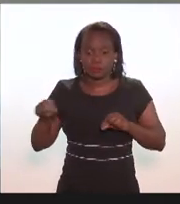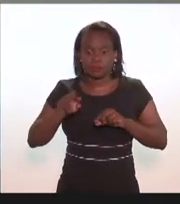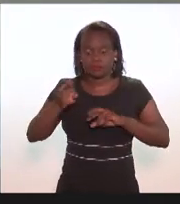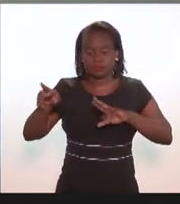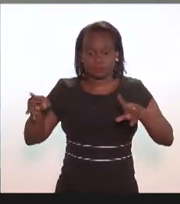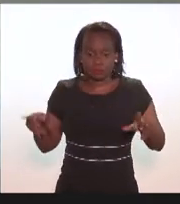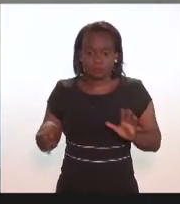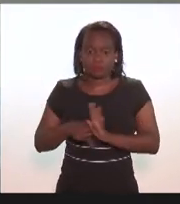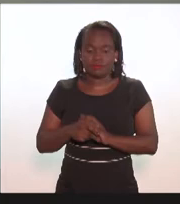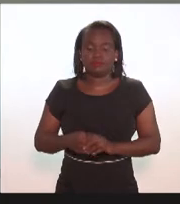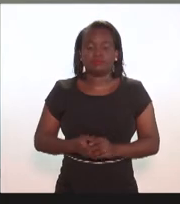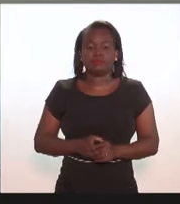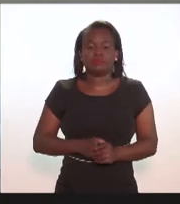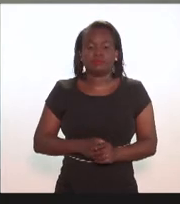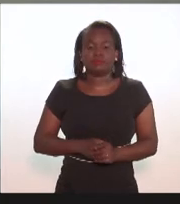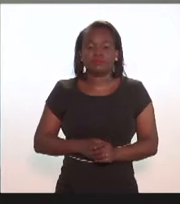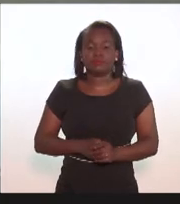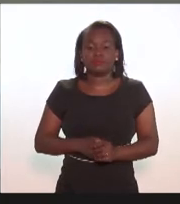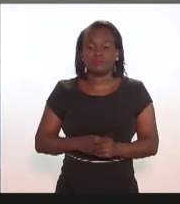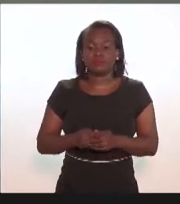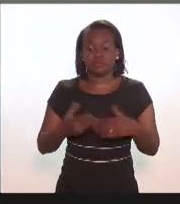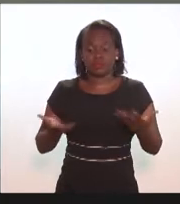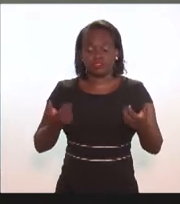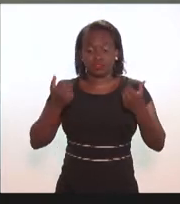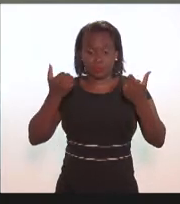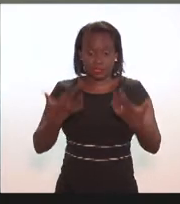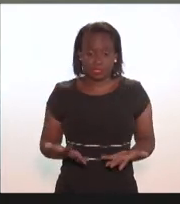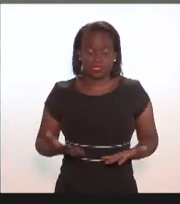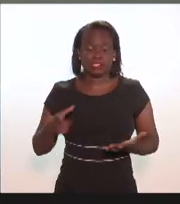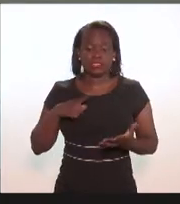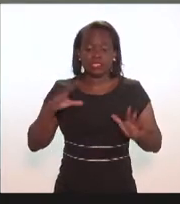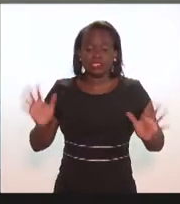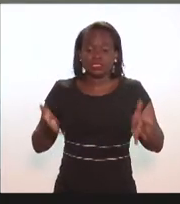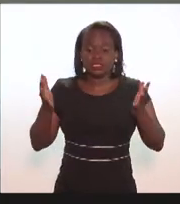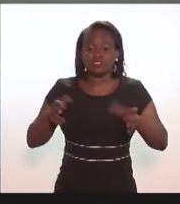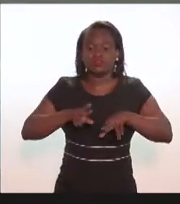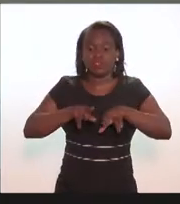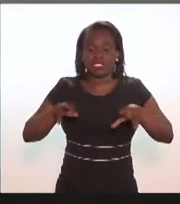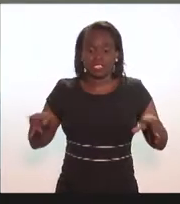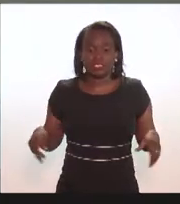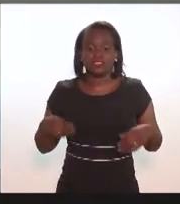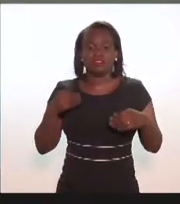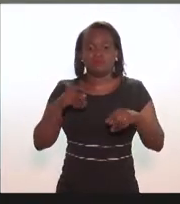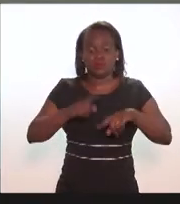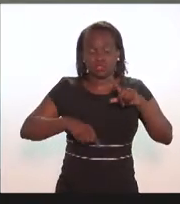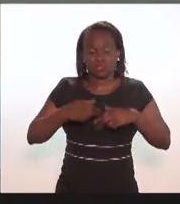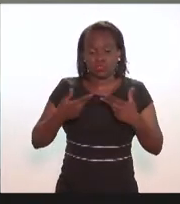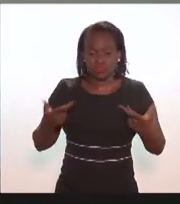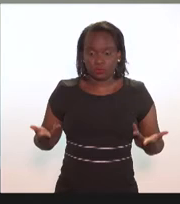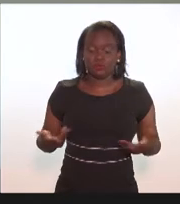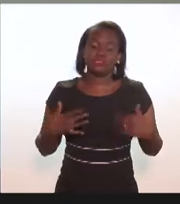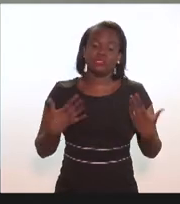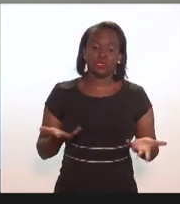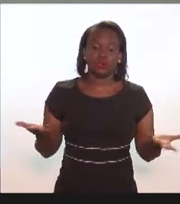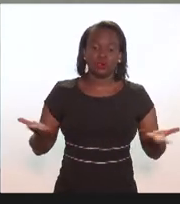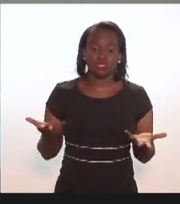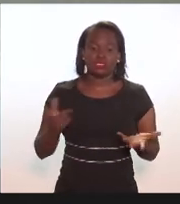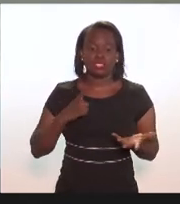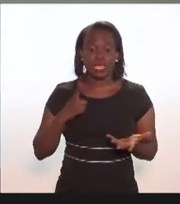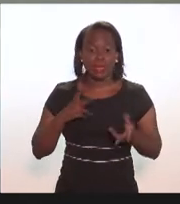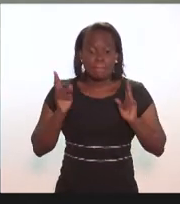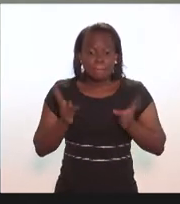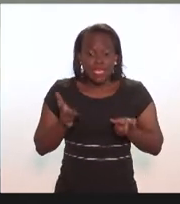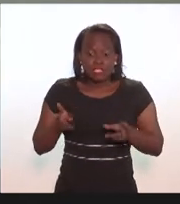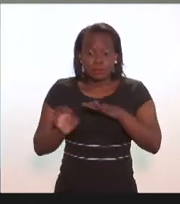polo automotivo. E, como eu disse, vários incentivos fiscais foram dados por produtos. Então, hoje, você tem uma